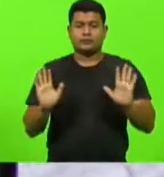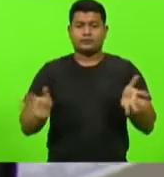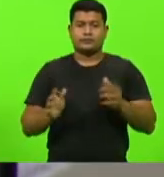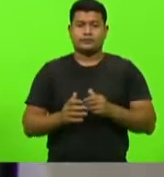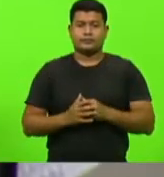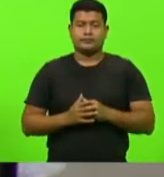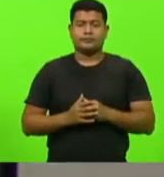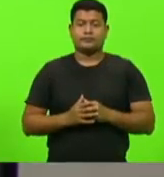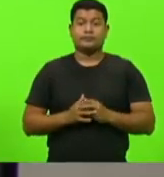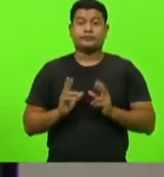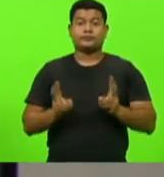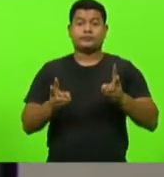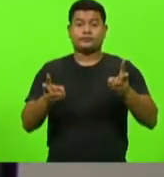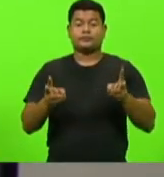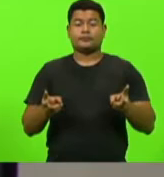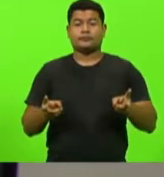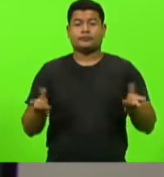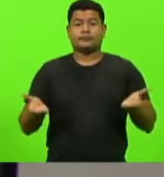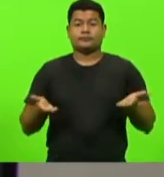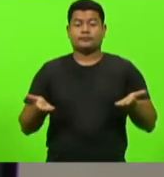Continua em discussão.